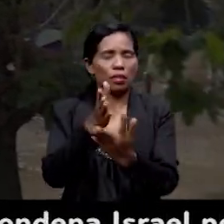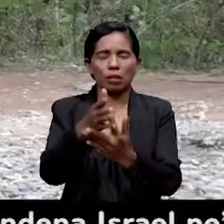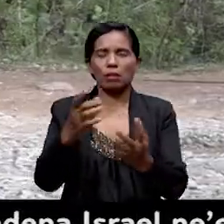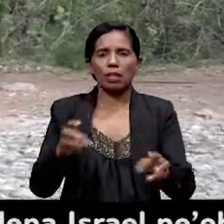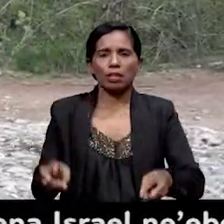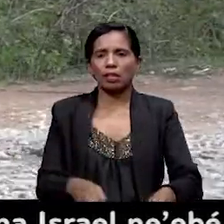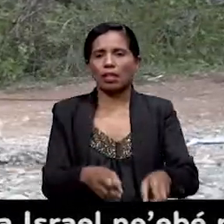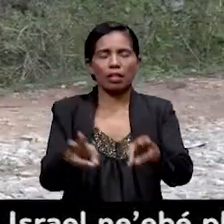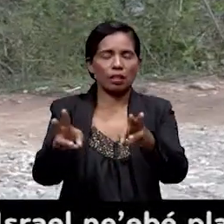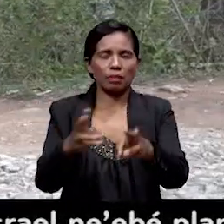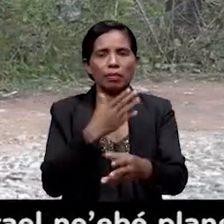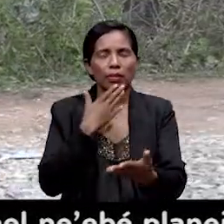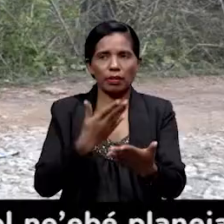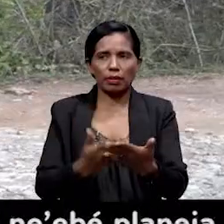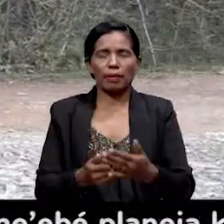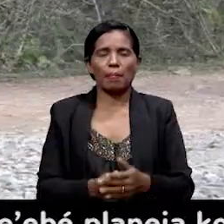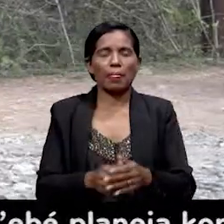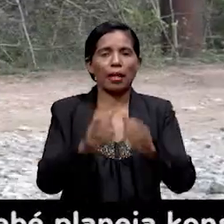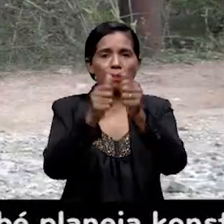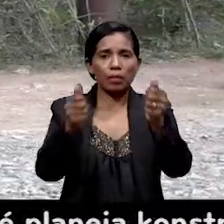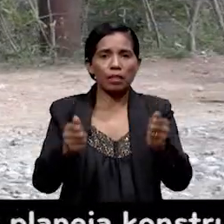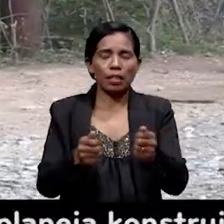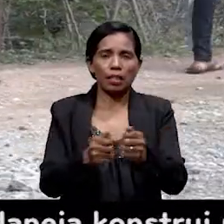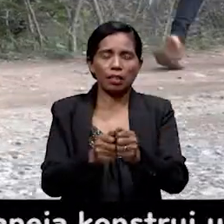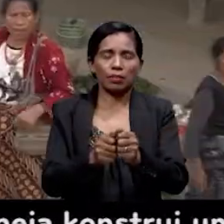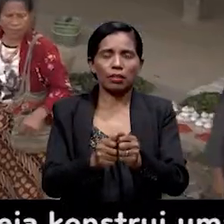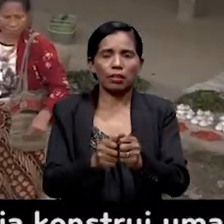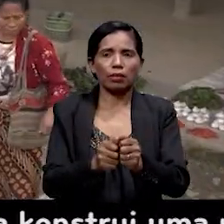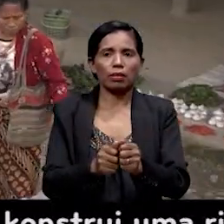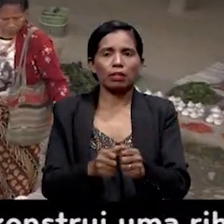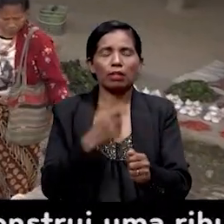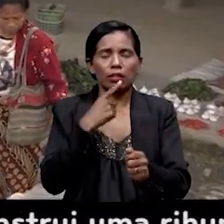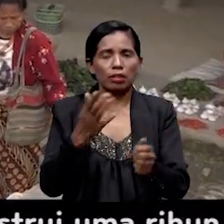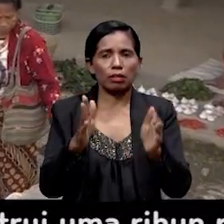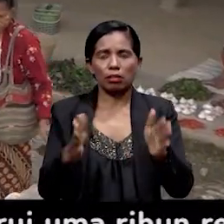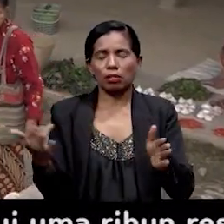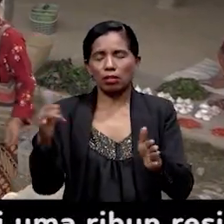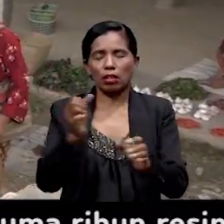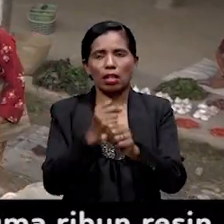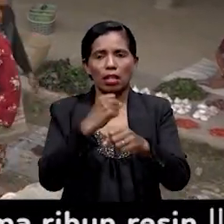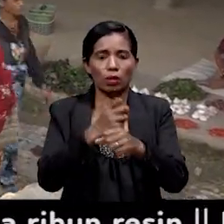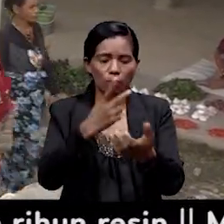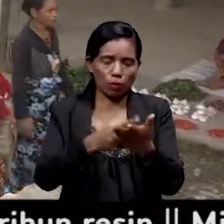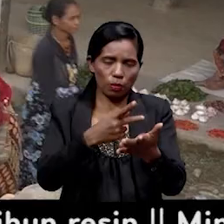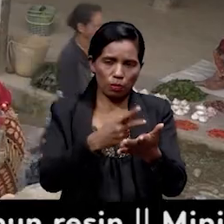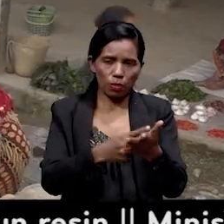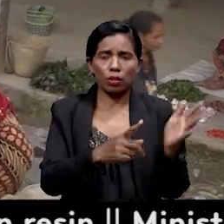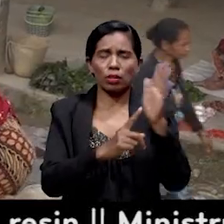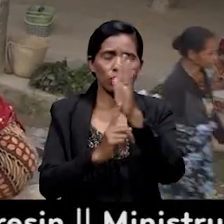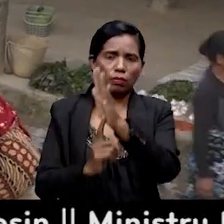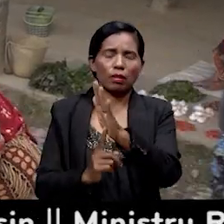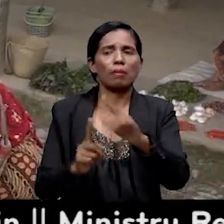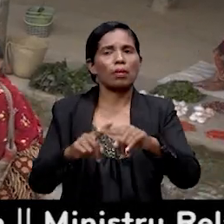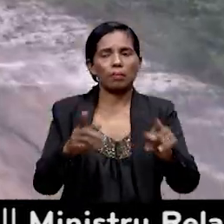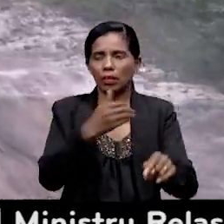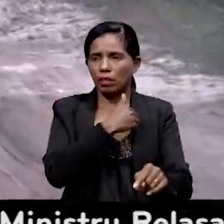posto administrativo Iliomar Jacob dos Reis Ateteng, antes ne administrador sira seluk halo ona proposta ba parte relevante sira, mas